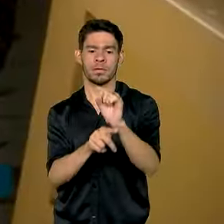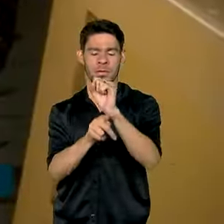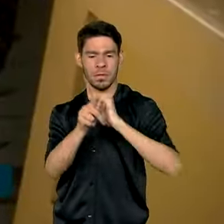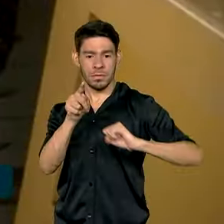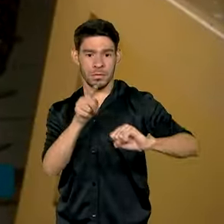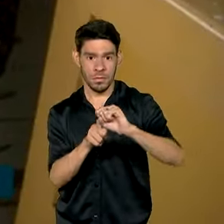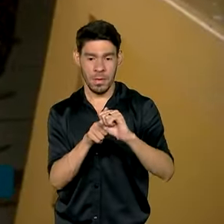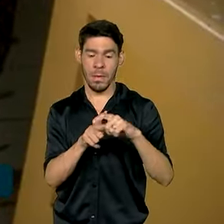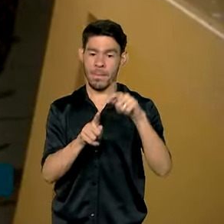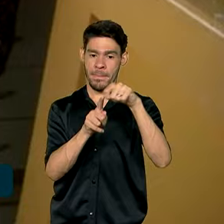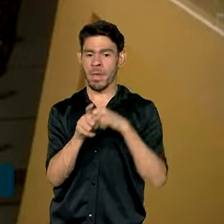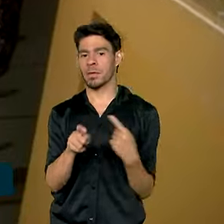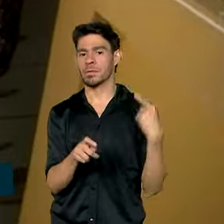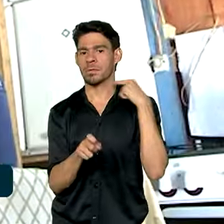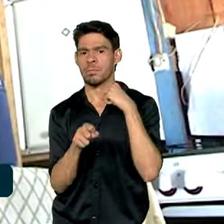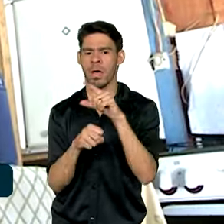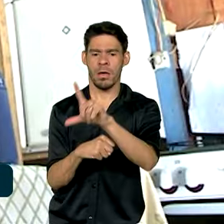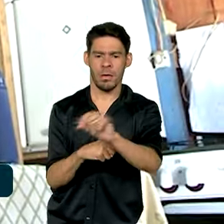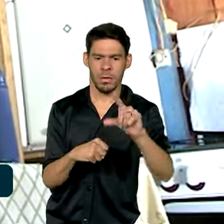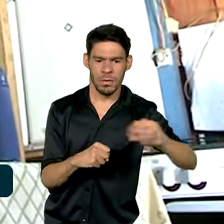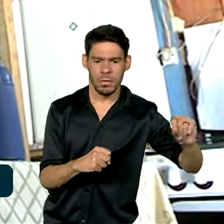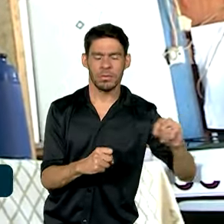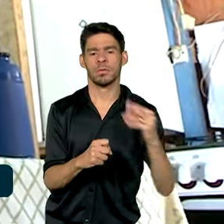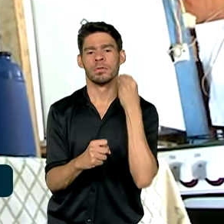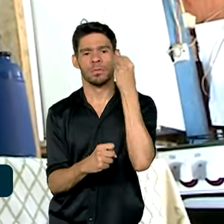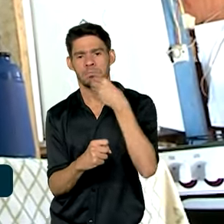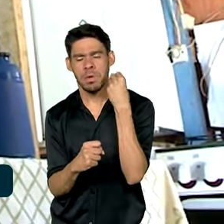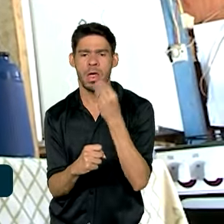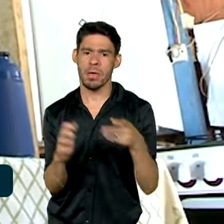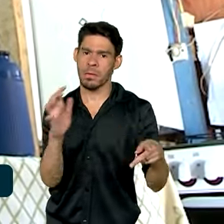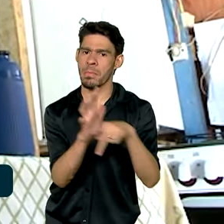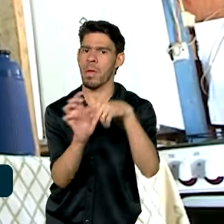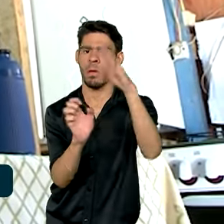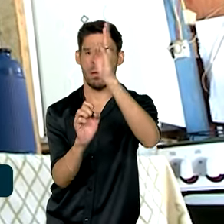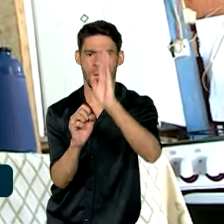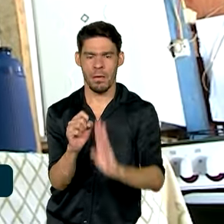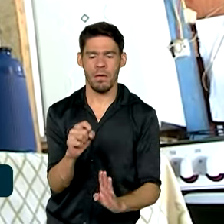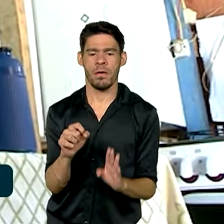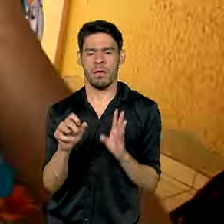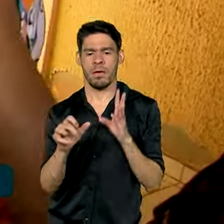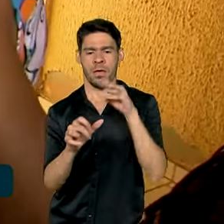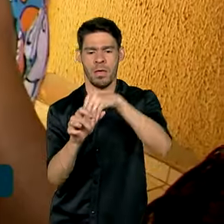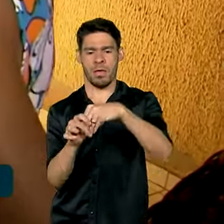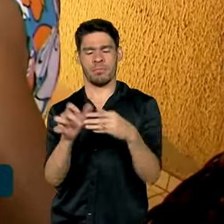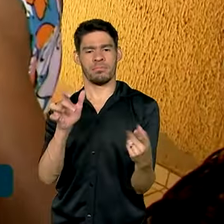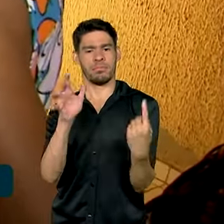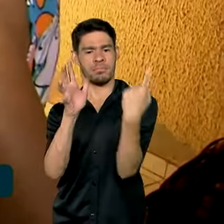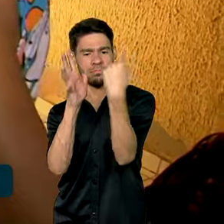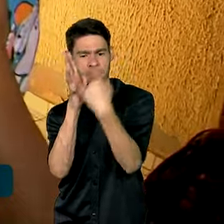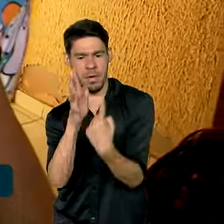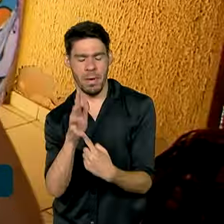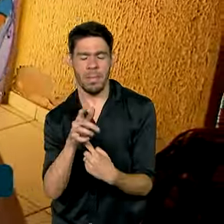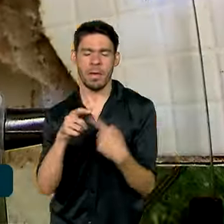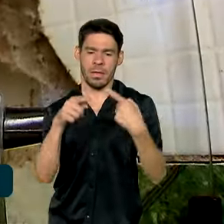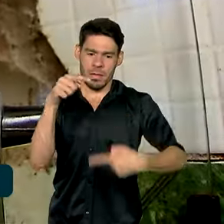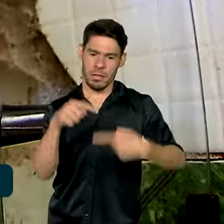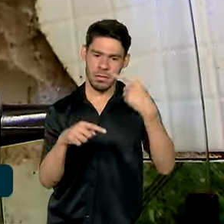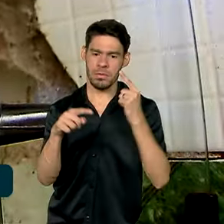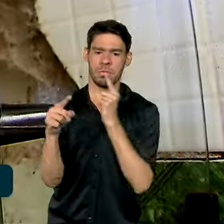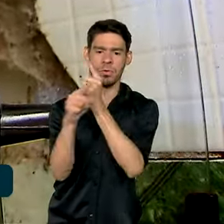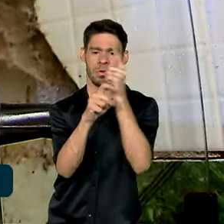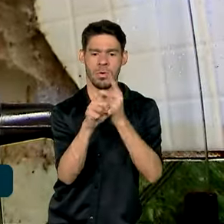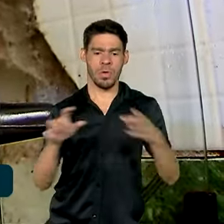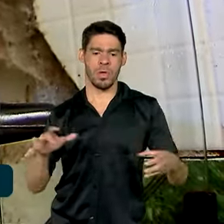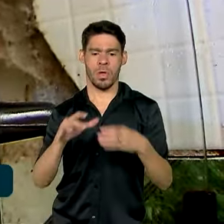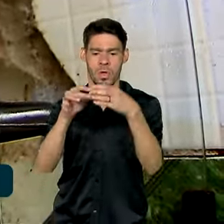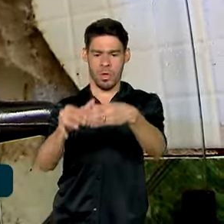Social, em maio serão escolhidas as experiências brasileiras que farão parte da agenda de debates do encontro de